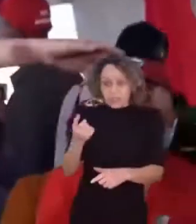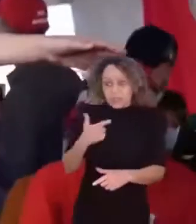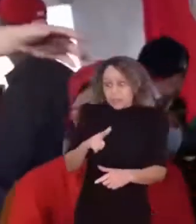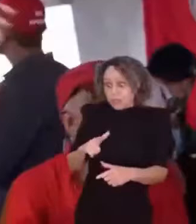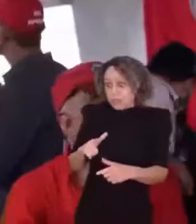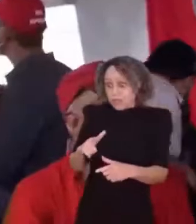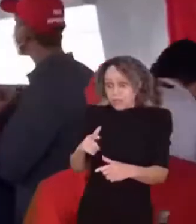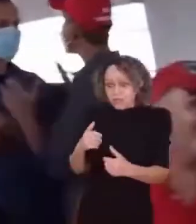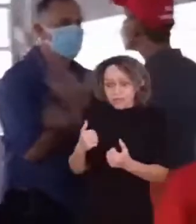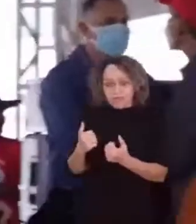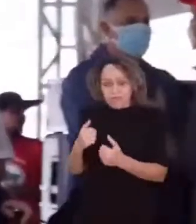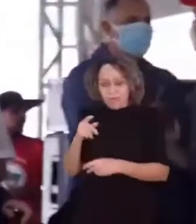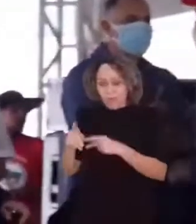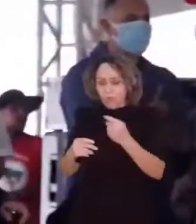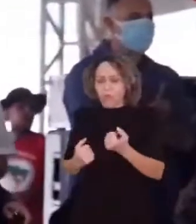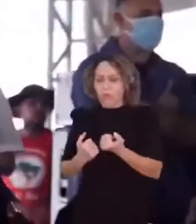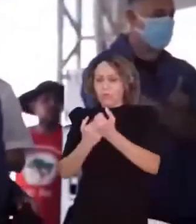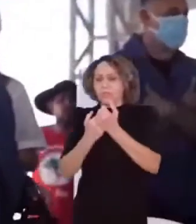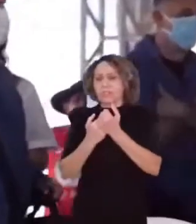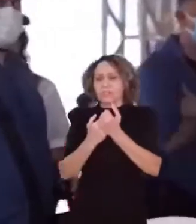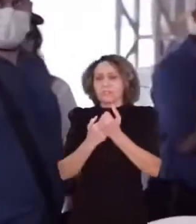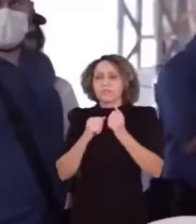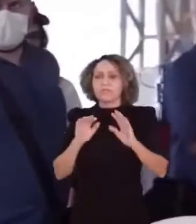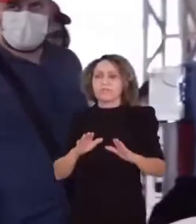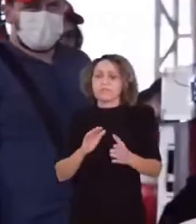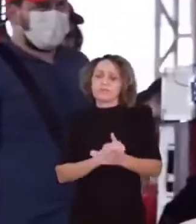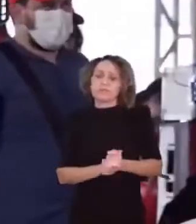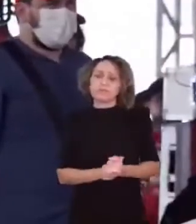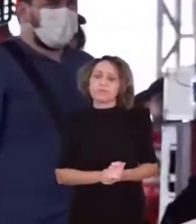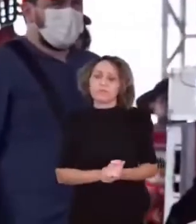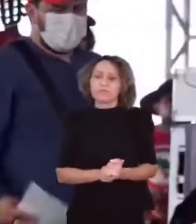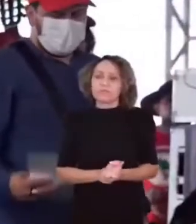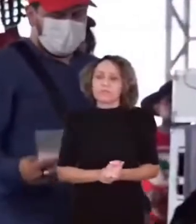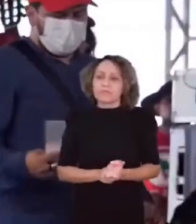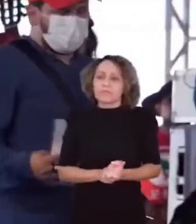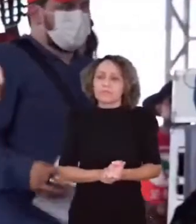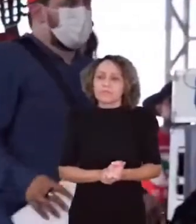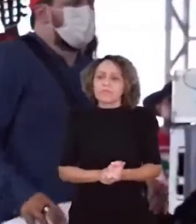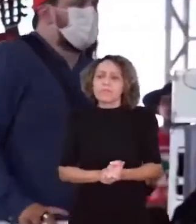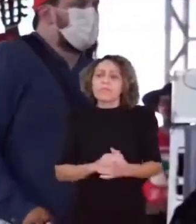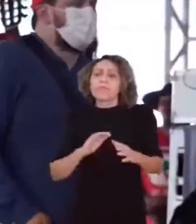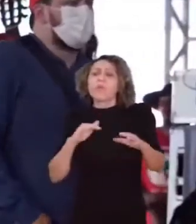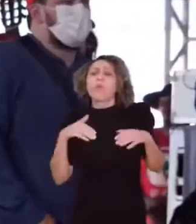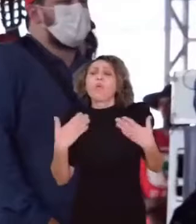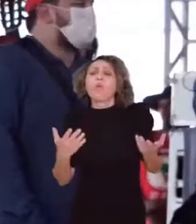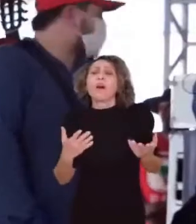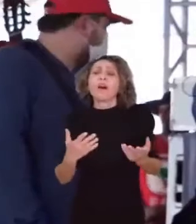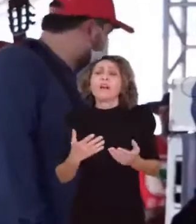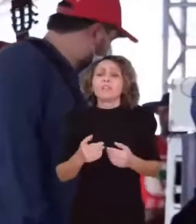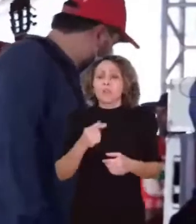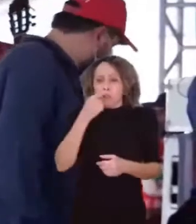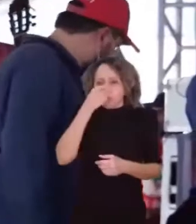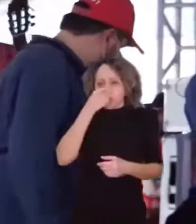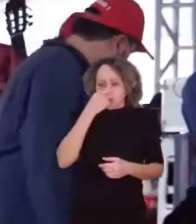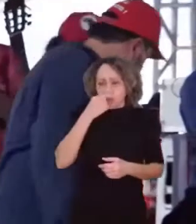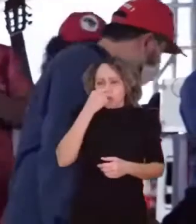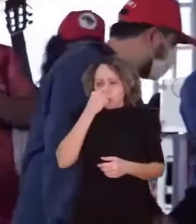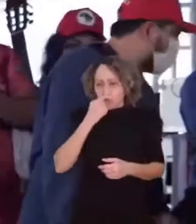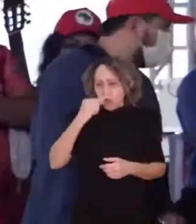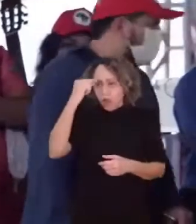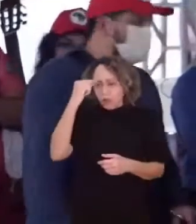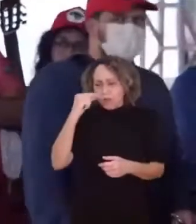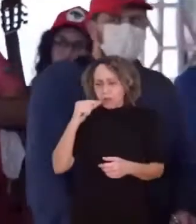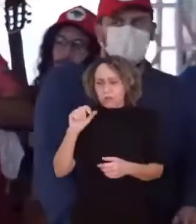para acalmar algum sectário. Quando o Alckmin aceitou ser nosso vice, o problema não